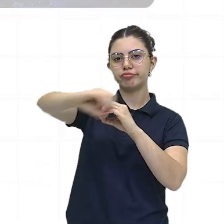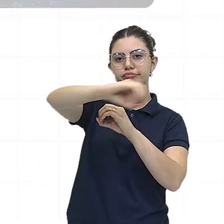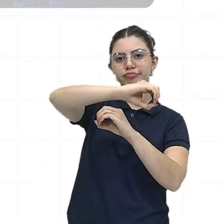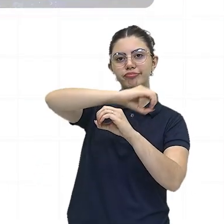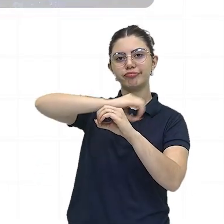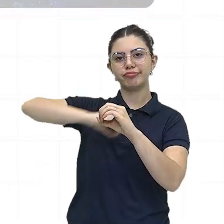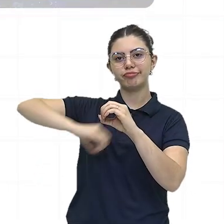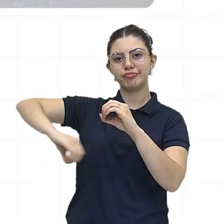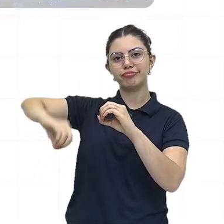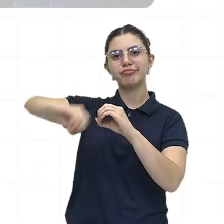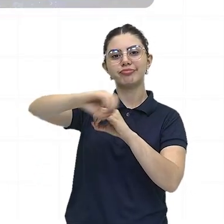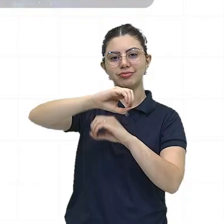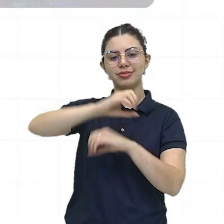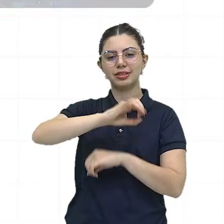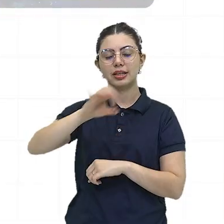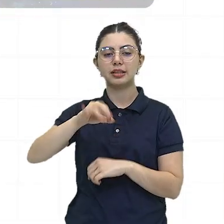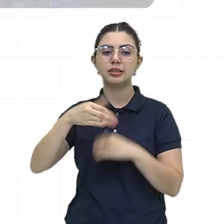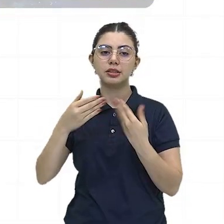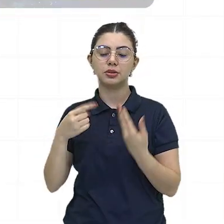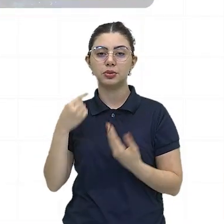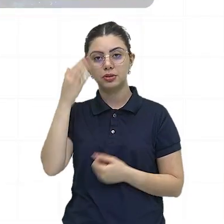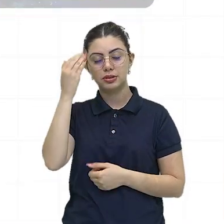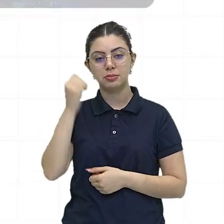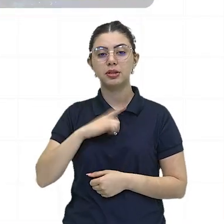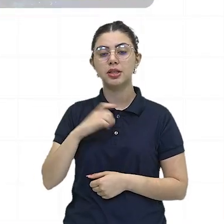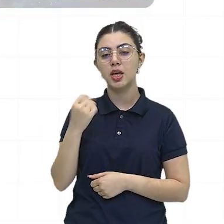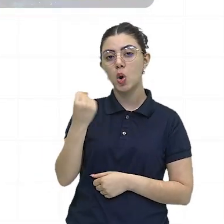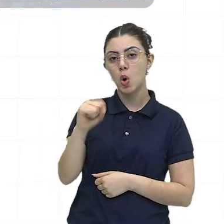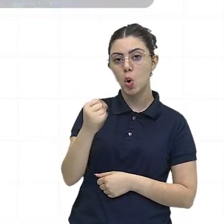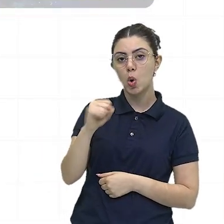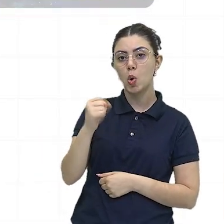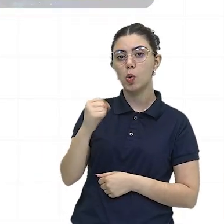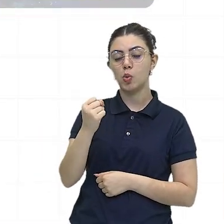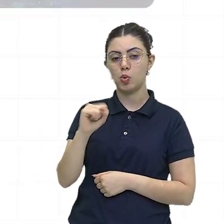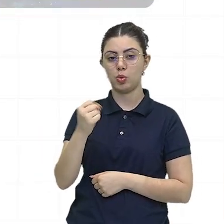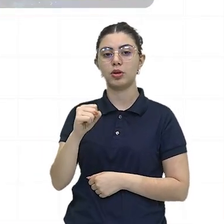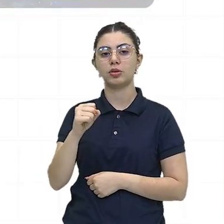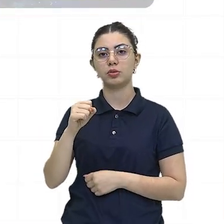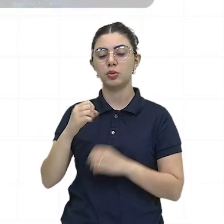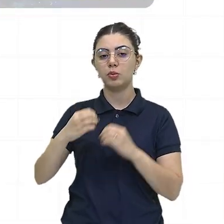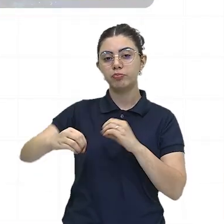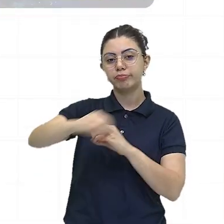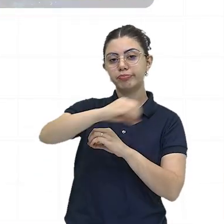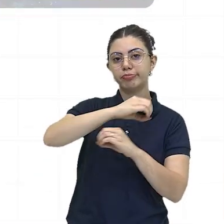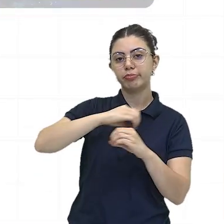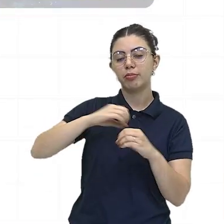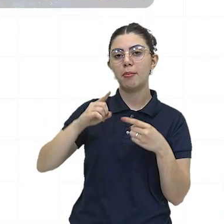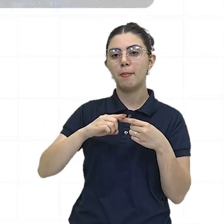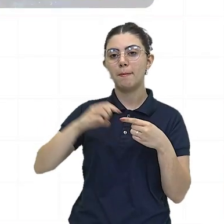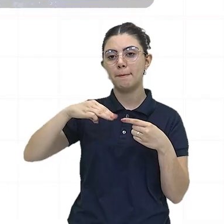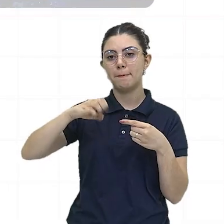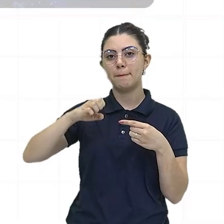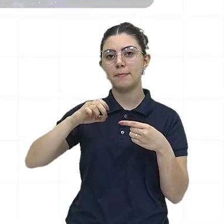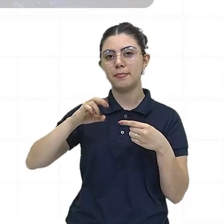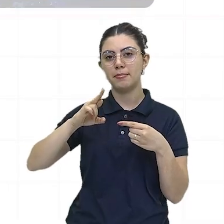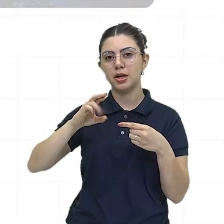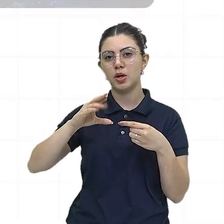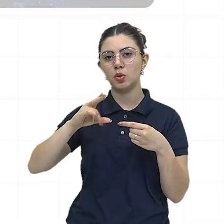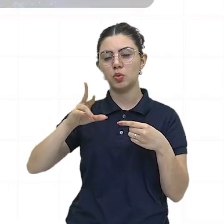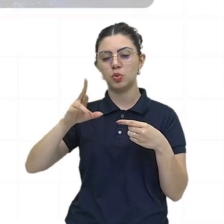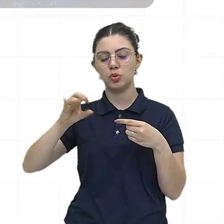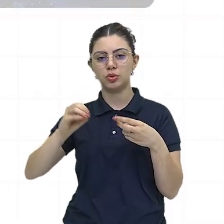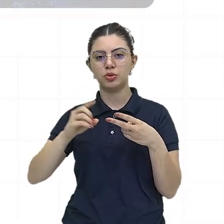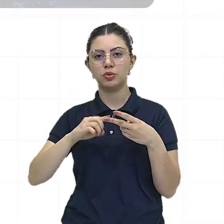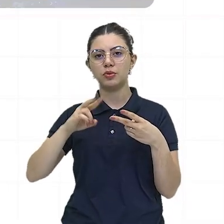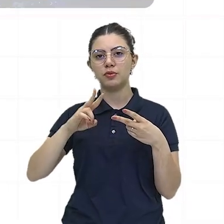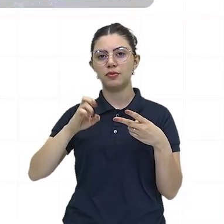são reconhecidos 8 planetas no nosso sistema solar: Mercúrio, Vênus, Terra, Marte,